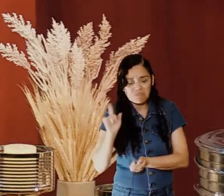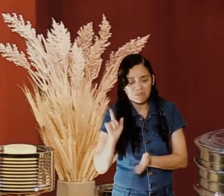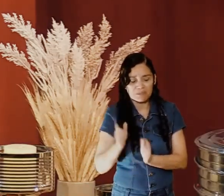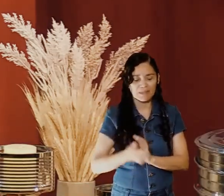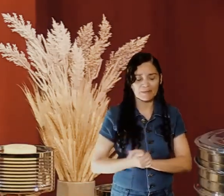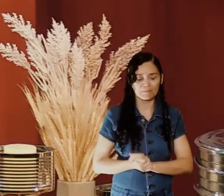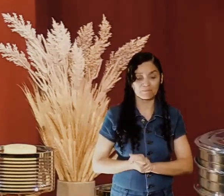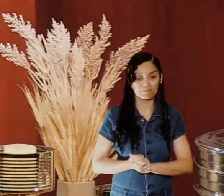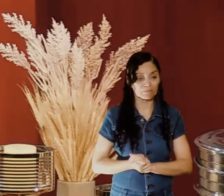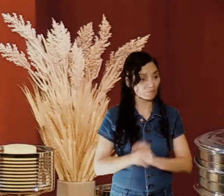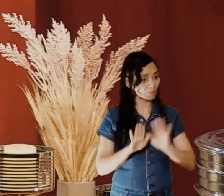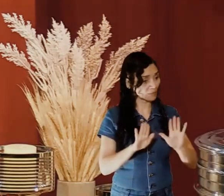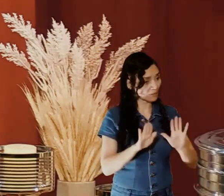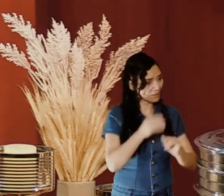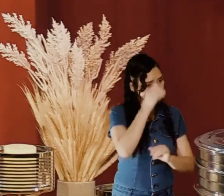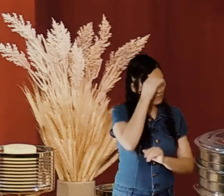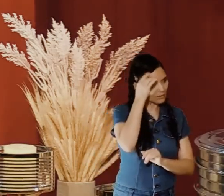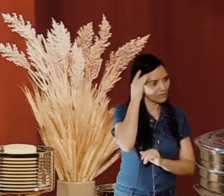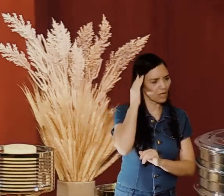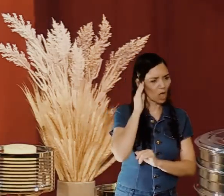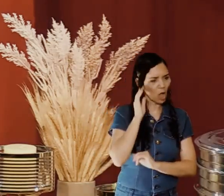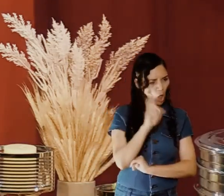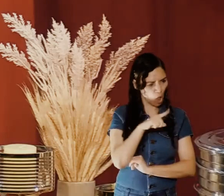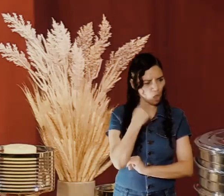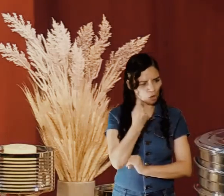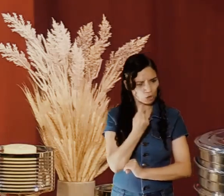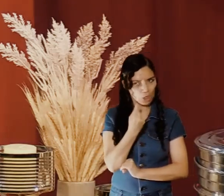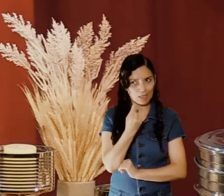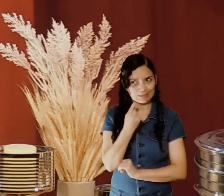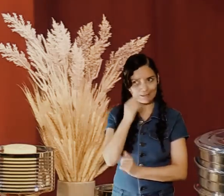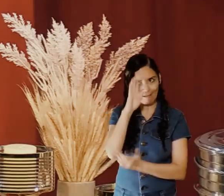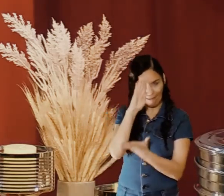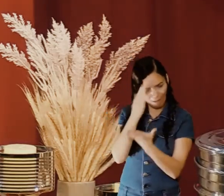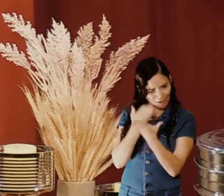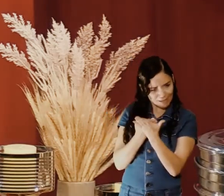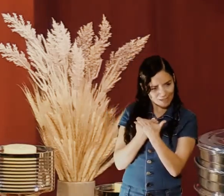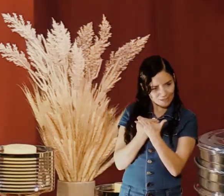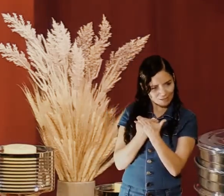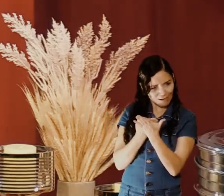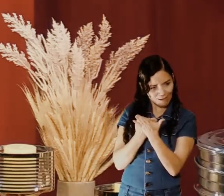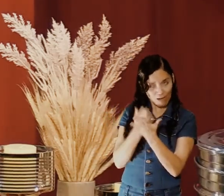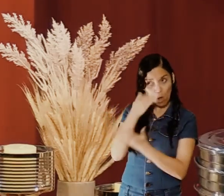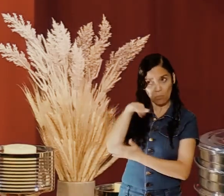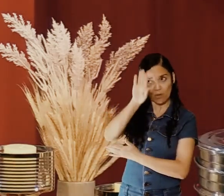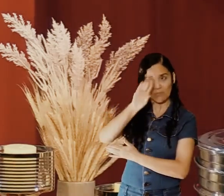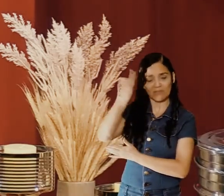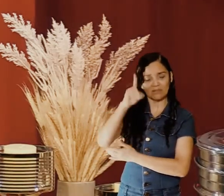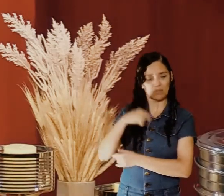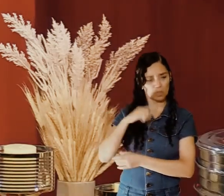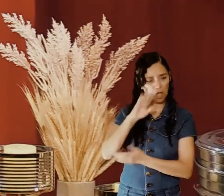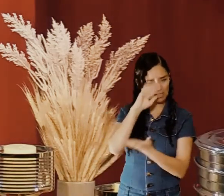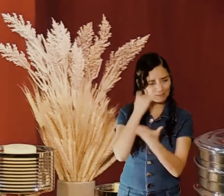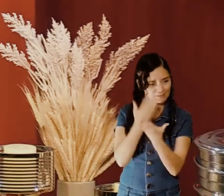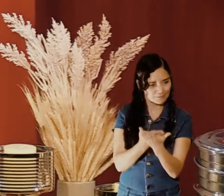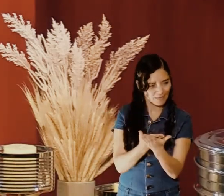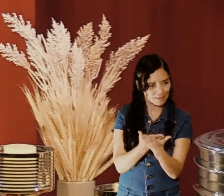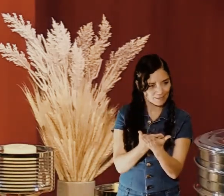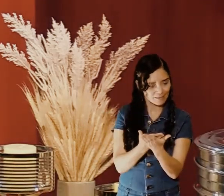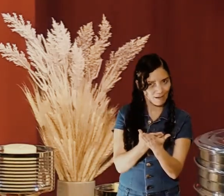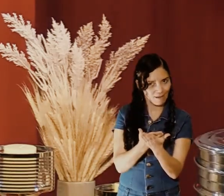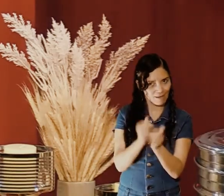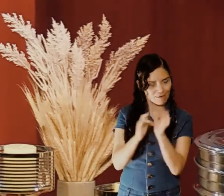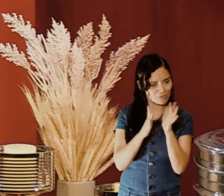estamos recebendo e crendo na promessa, no